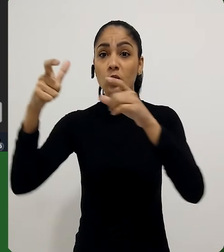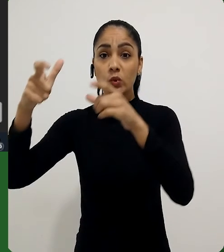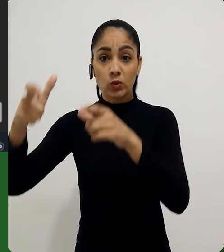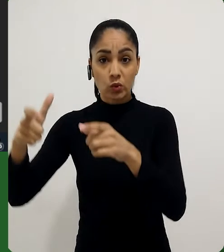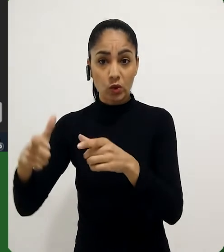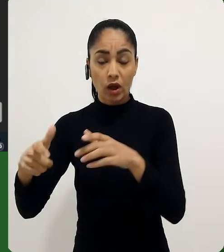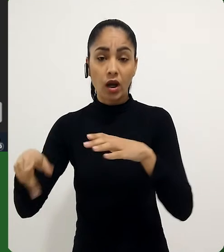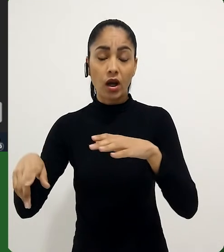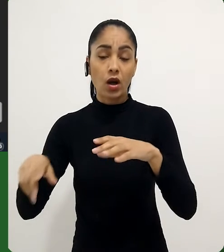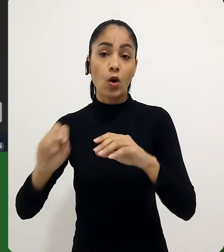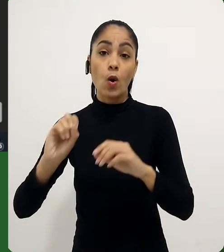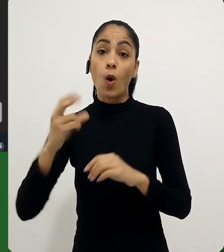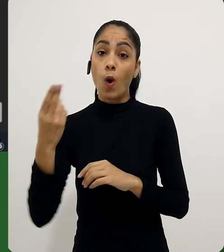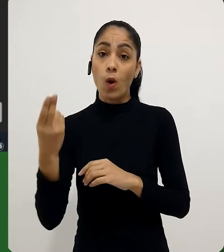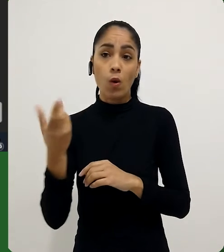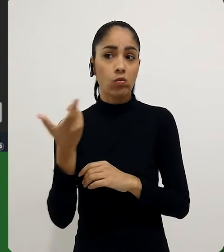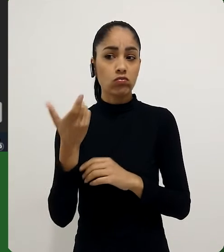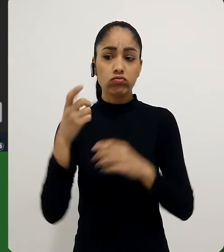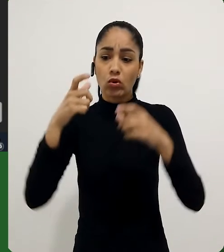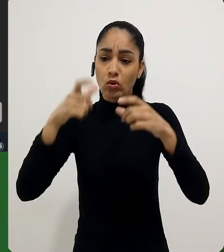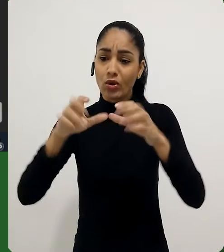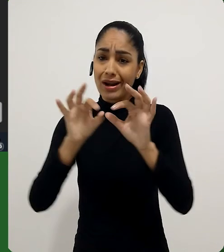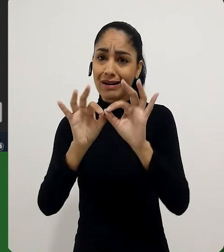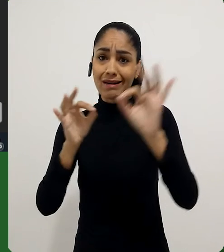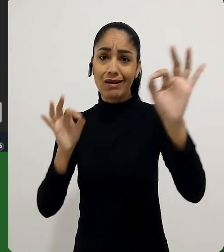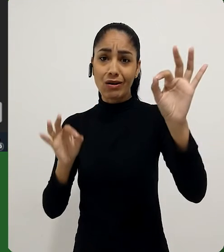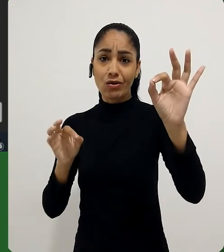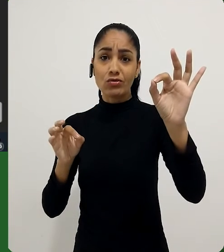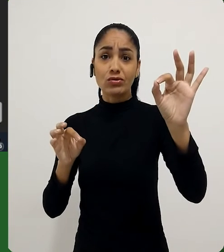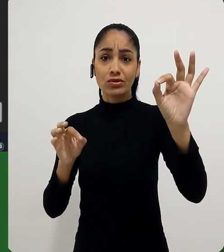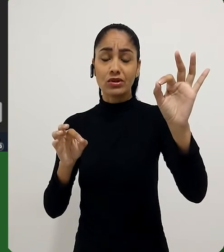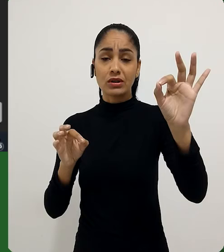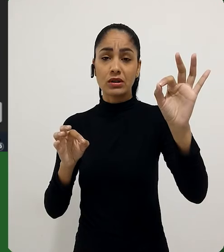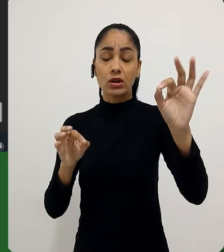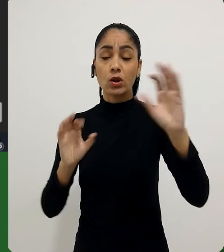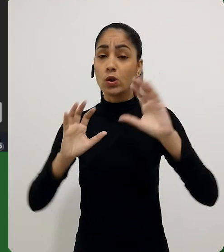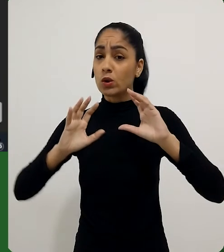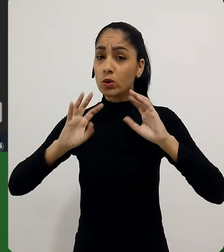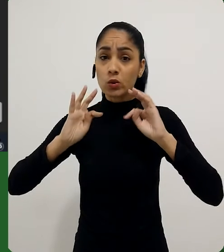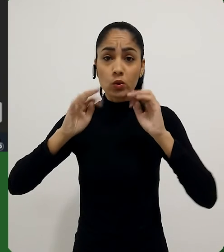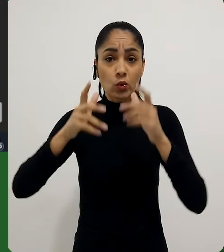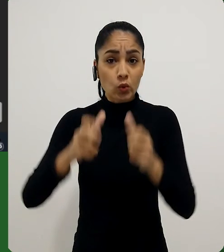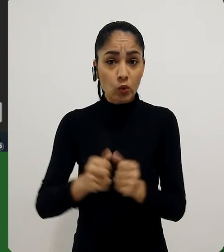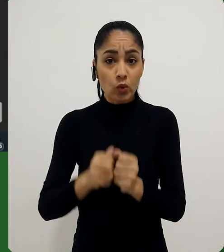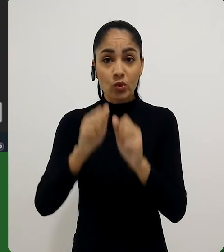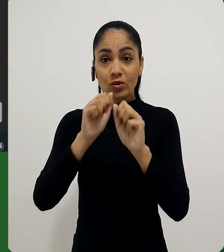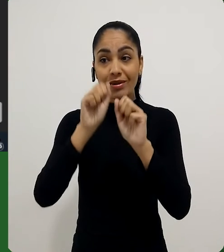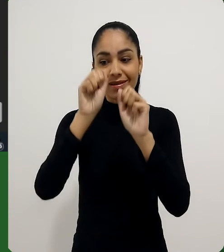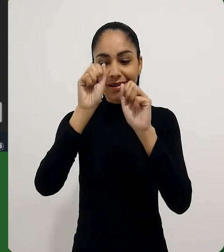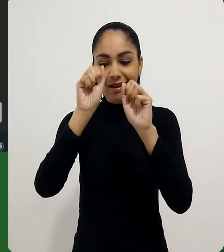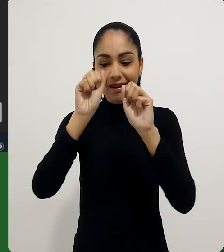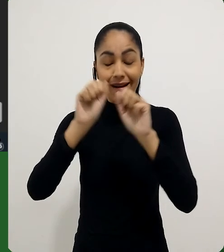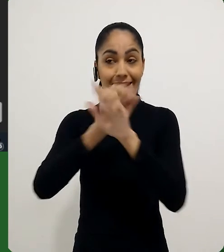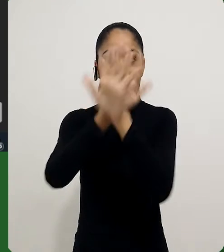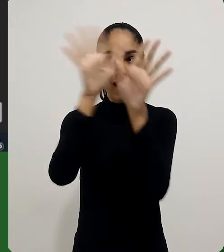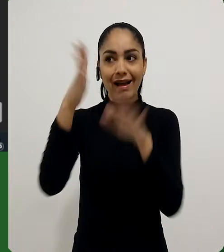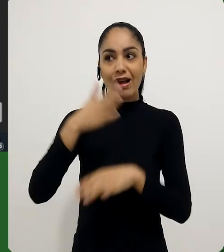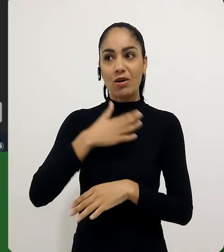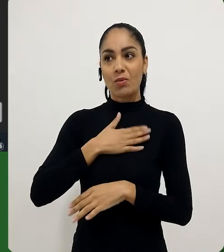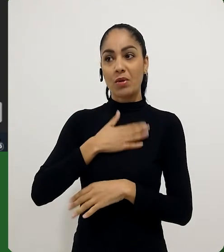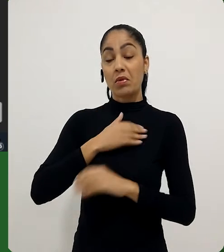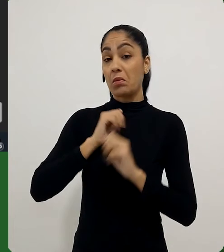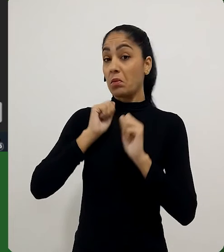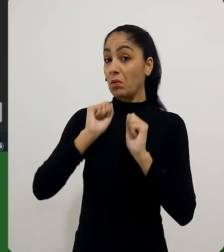setor, ou pior ainda, de um outro lugar distante do seu, então tudo que